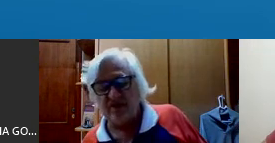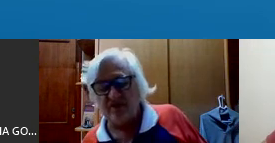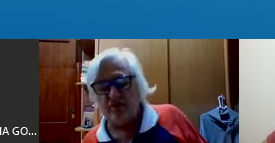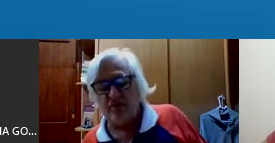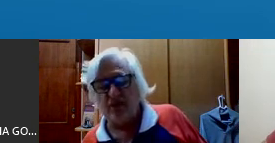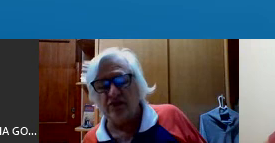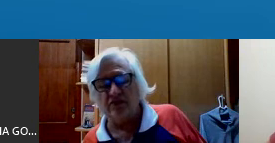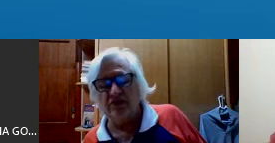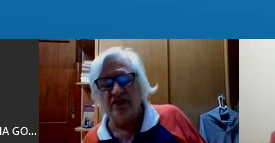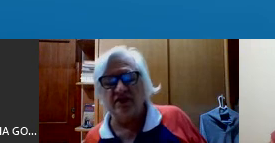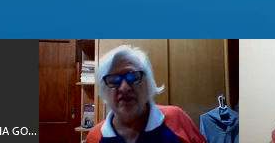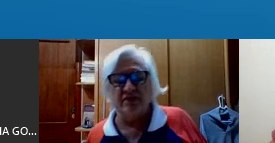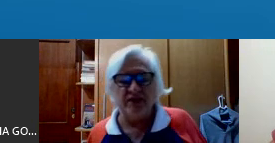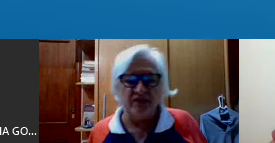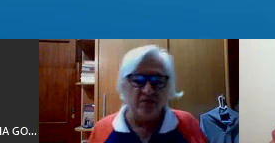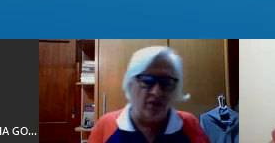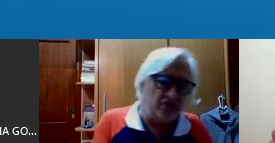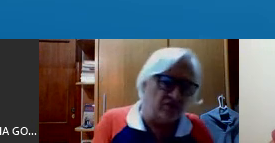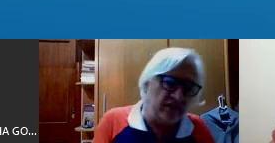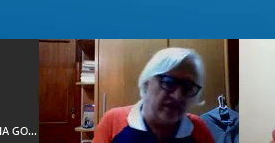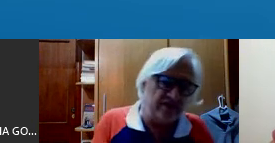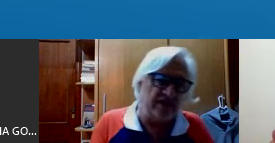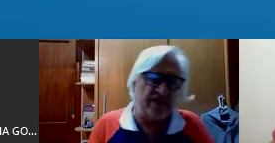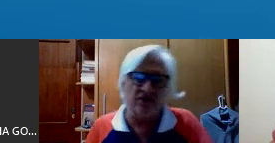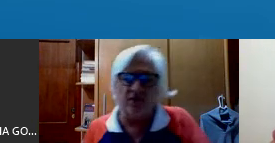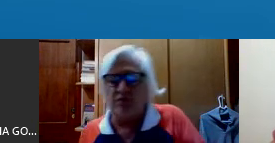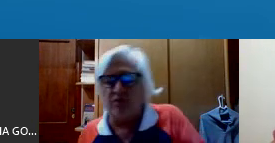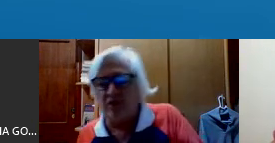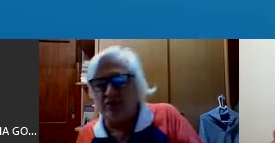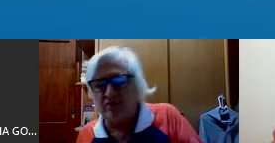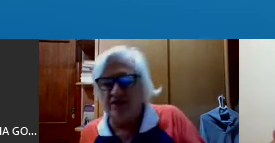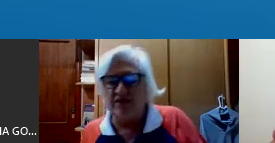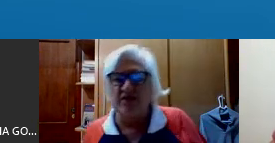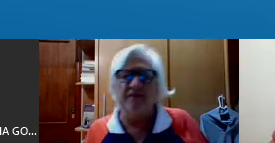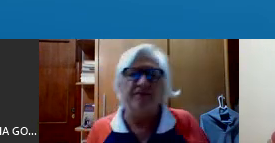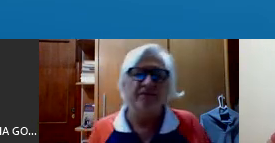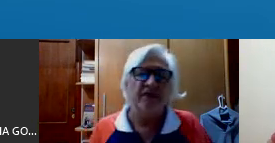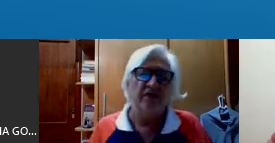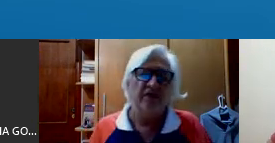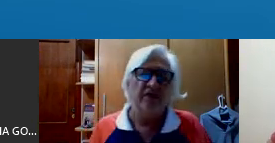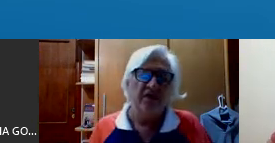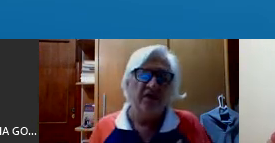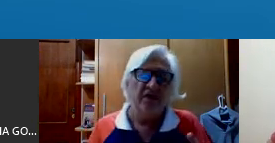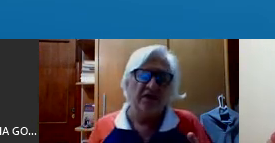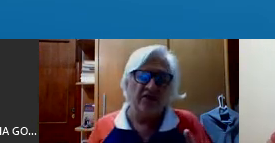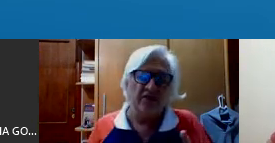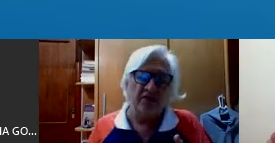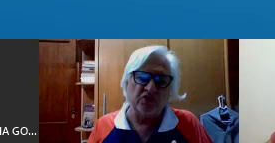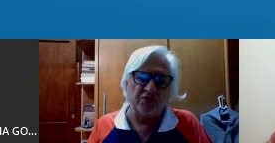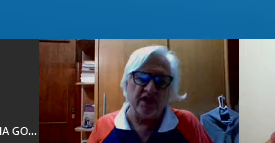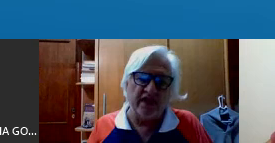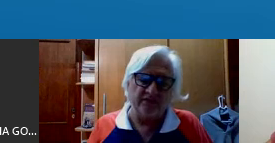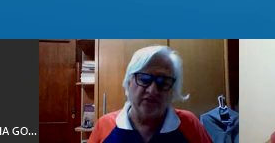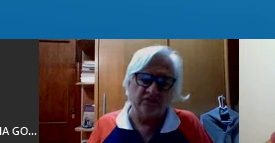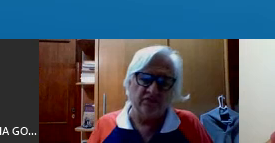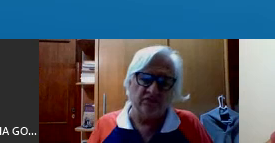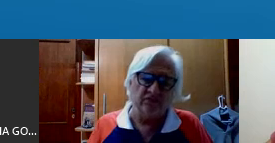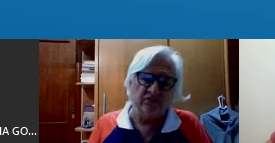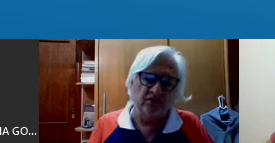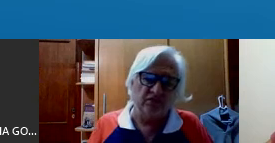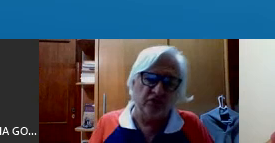de módulo de Young, ele é chamado de módulo de elasticidade ou módulo de Young. Então, eu posso